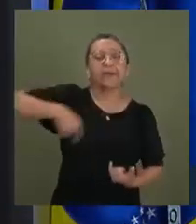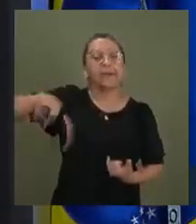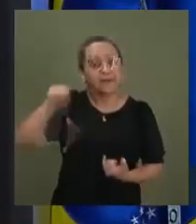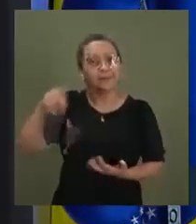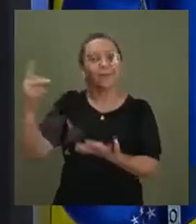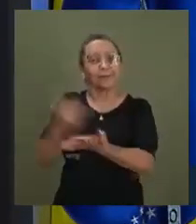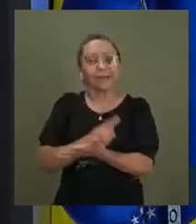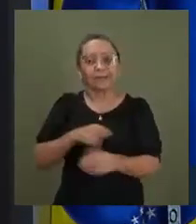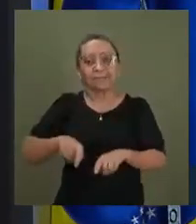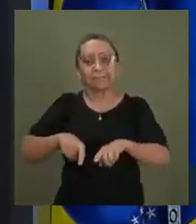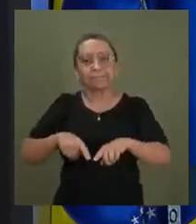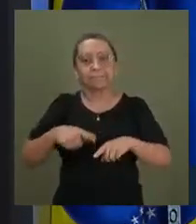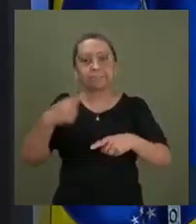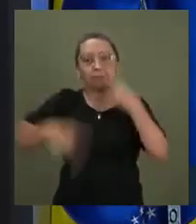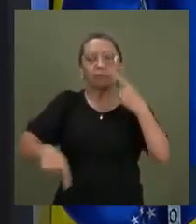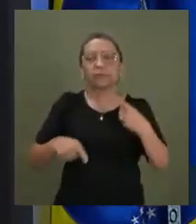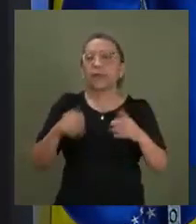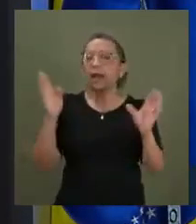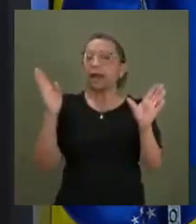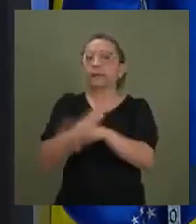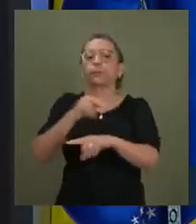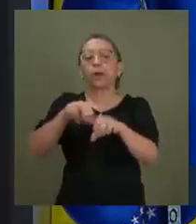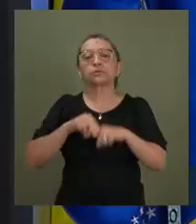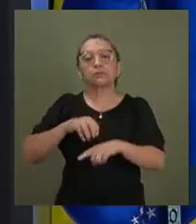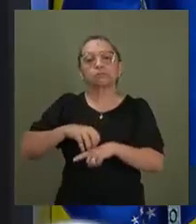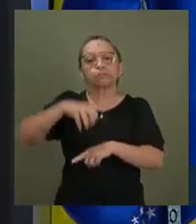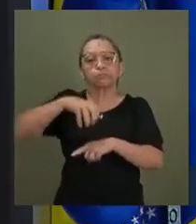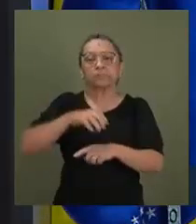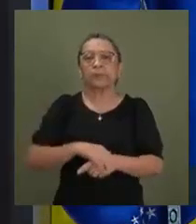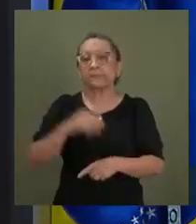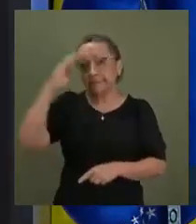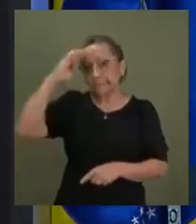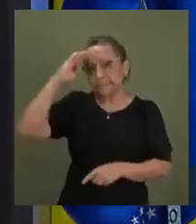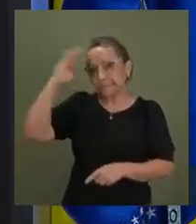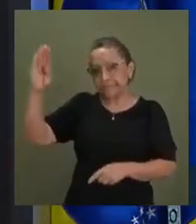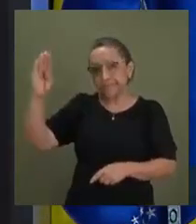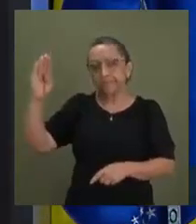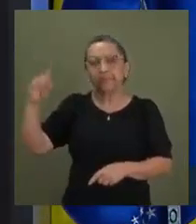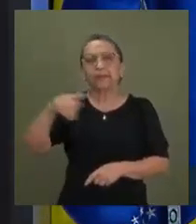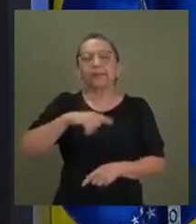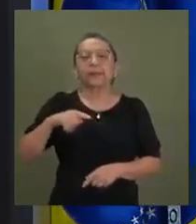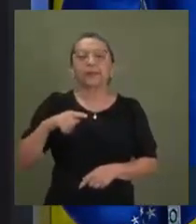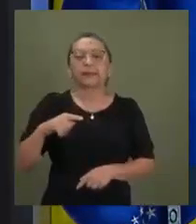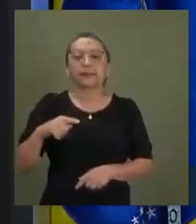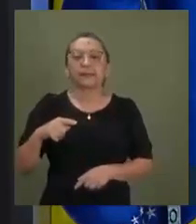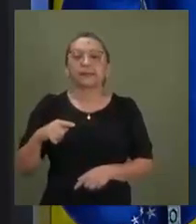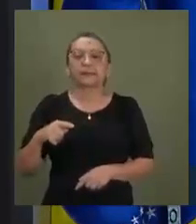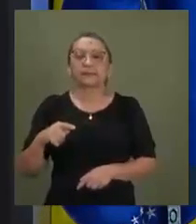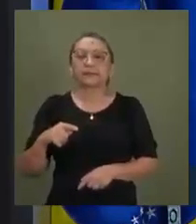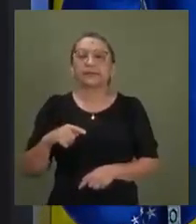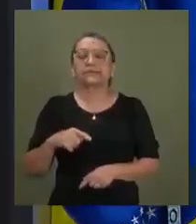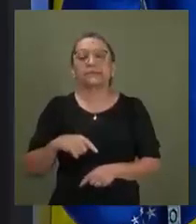ruptura de uma hora para outra devido a essa inflamação das artérias, principalmente da parte das grandes artérias